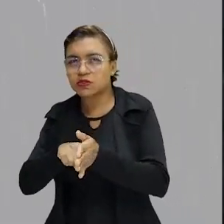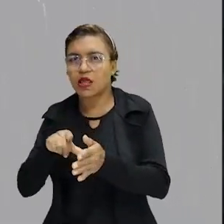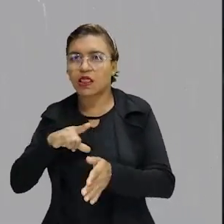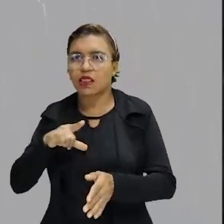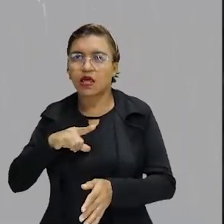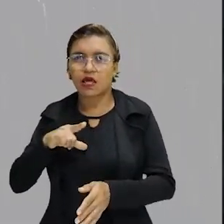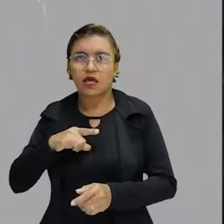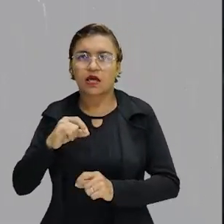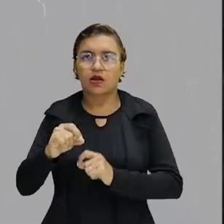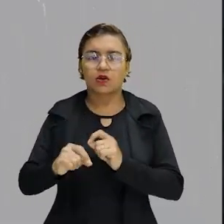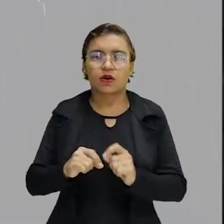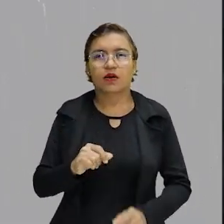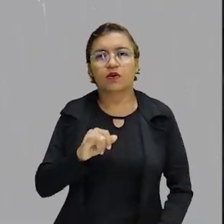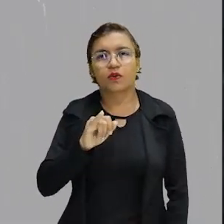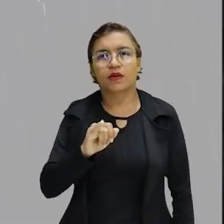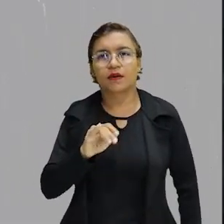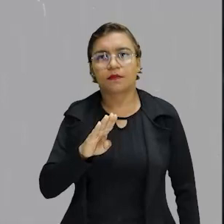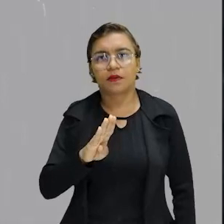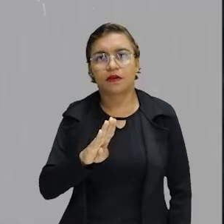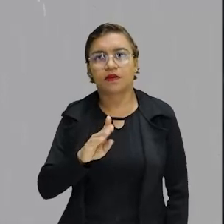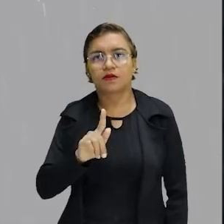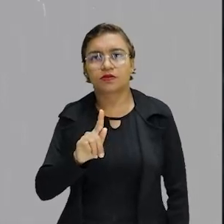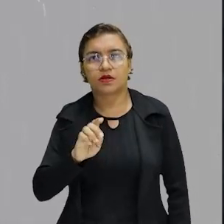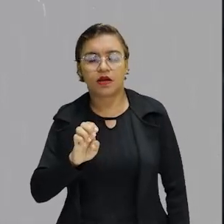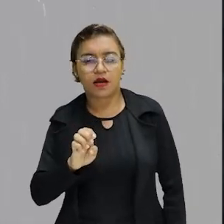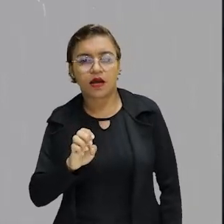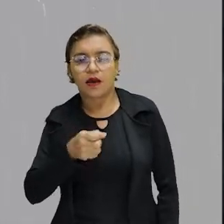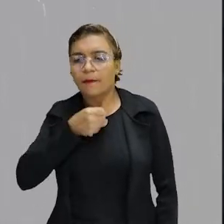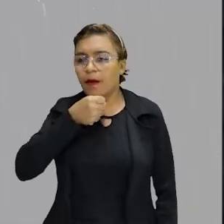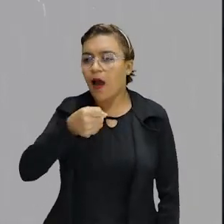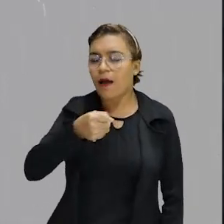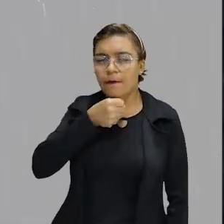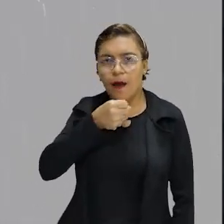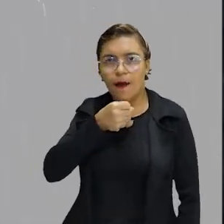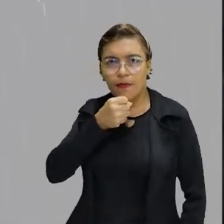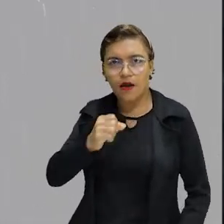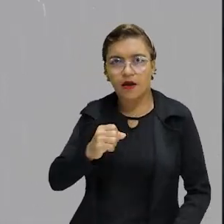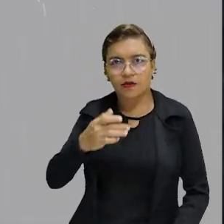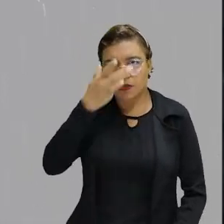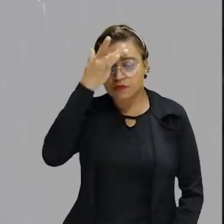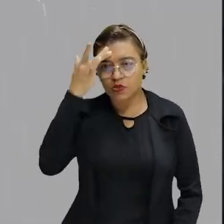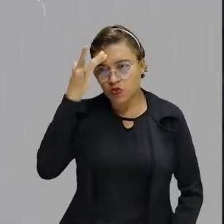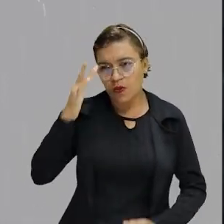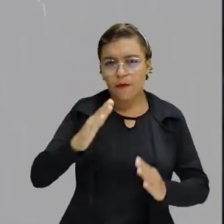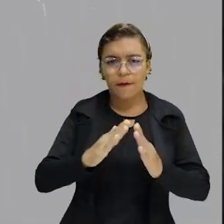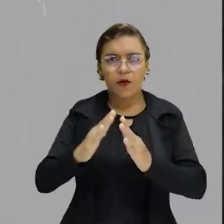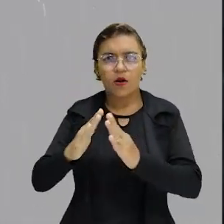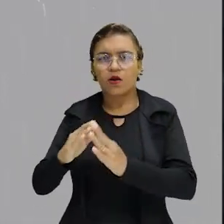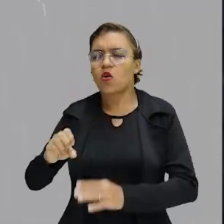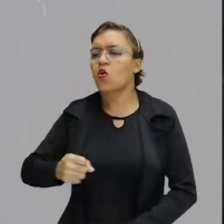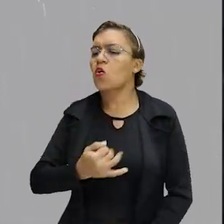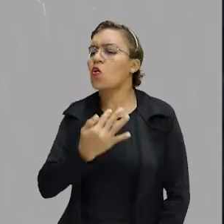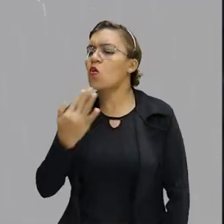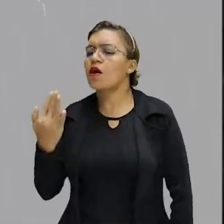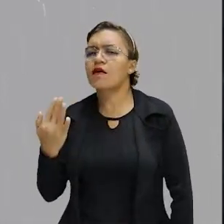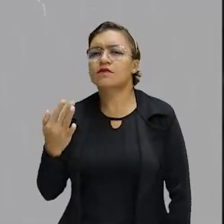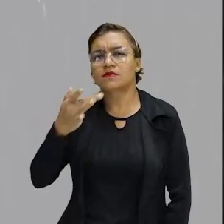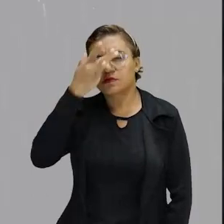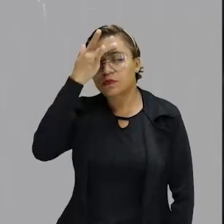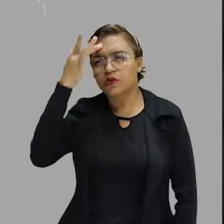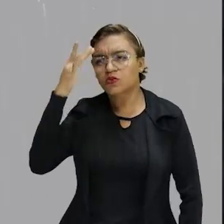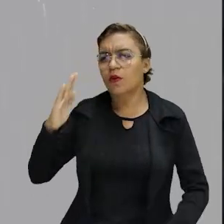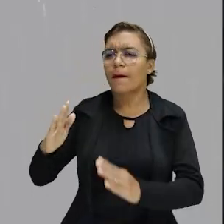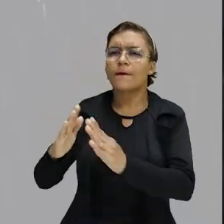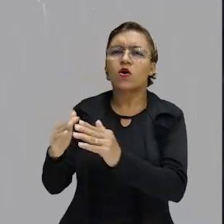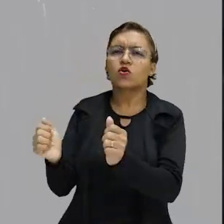né? No caso do IBGE, vem fazer aquela entrevista com os moradores, saber quantas pessoas vivem nessa casa. E aí ele não deixa